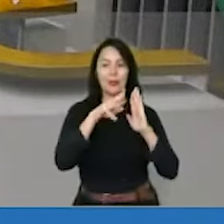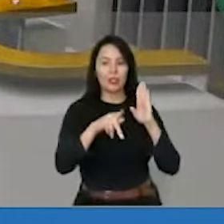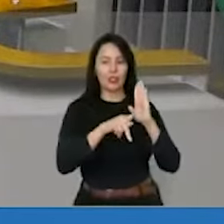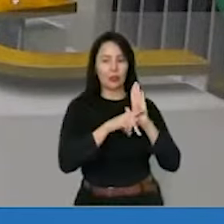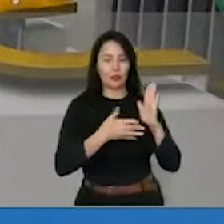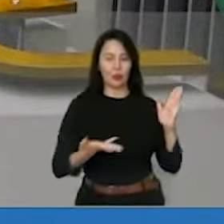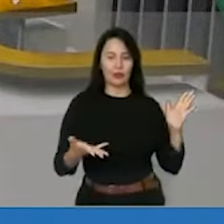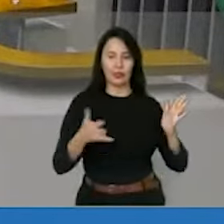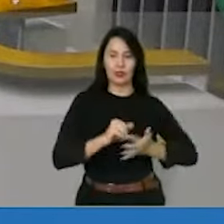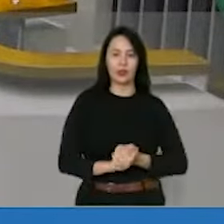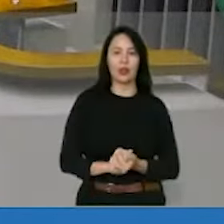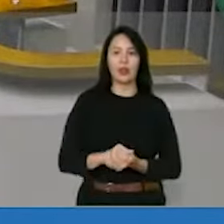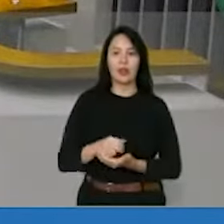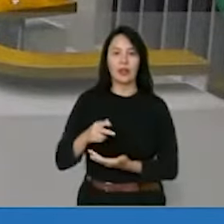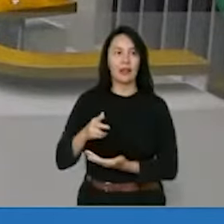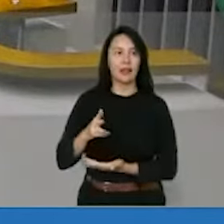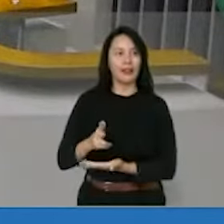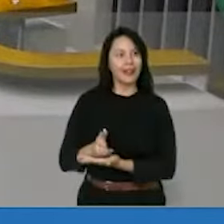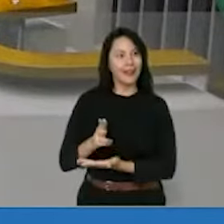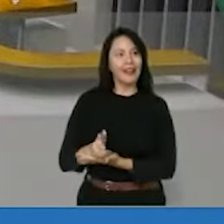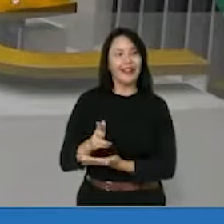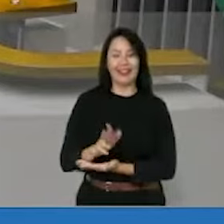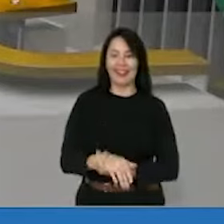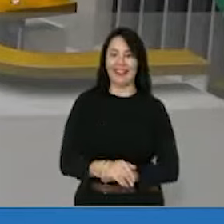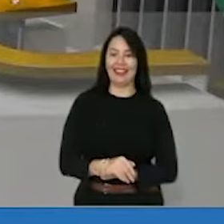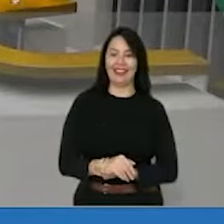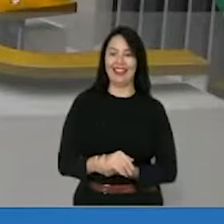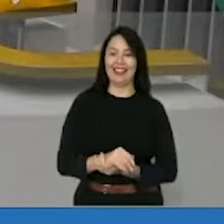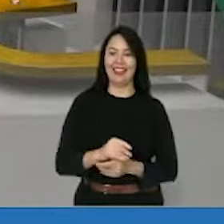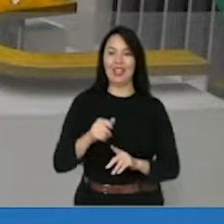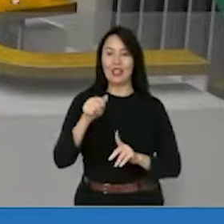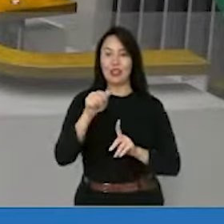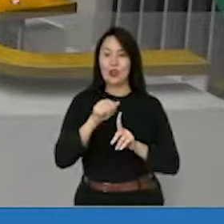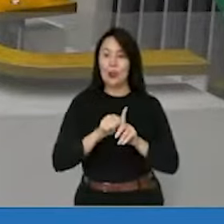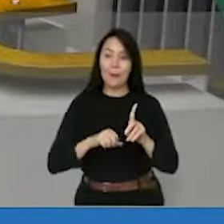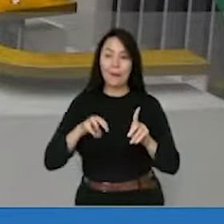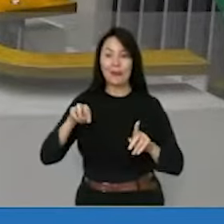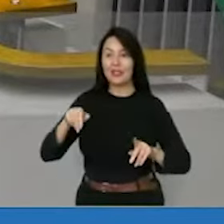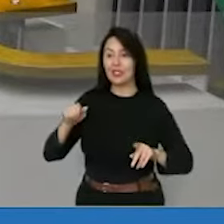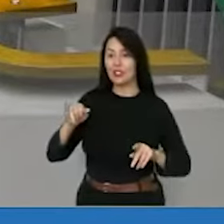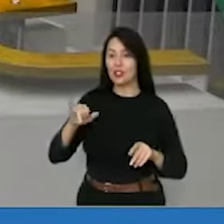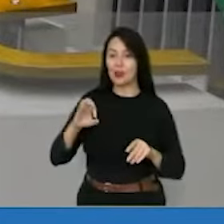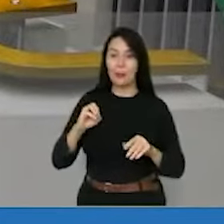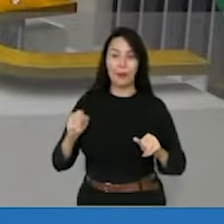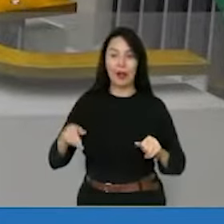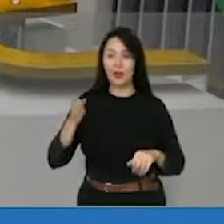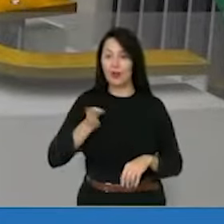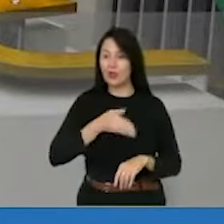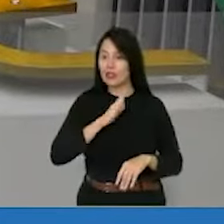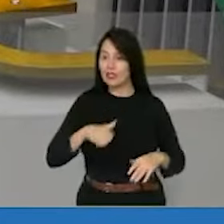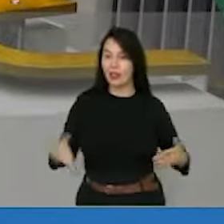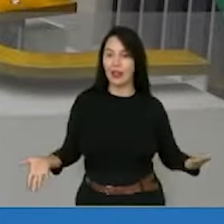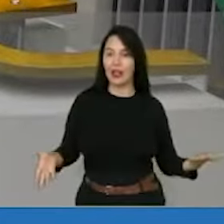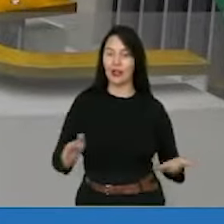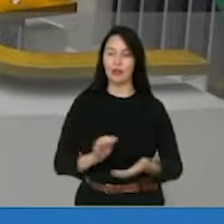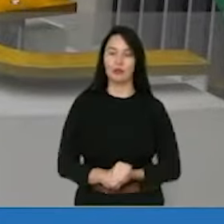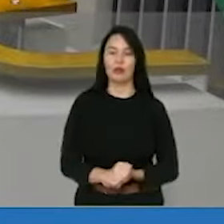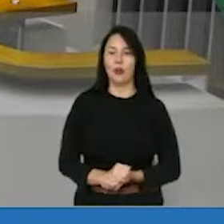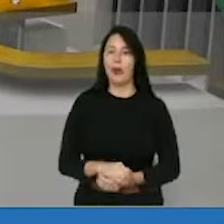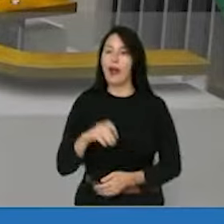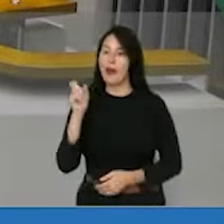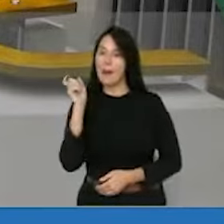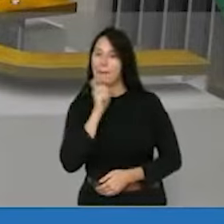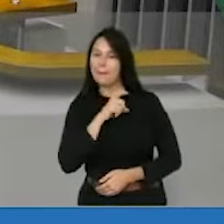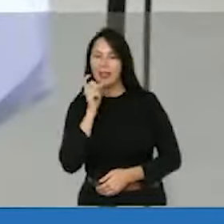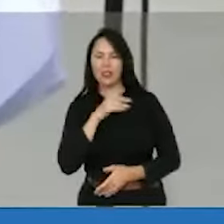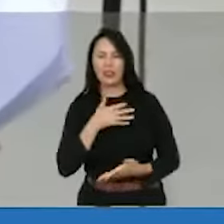vigente desde maio e que ela perdeu sua validade há poucos dias atrás. Então, portanto, não é verdade